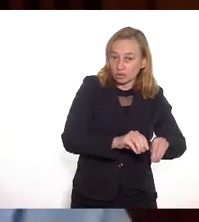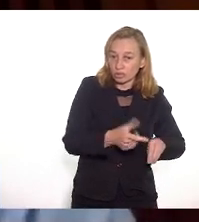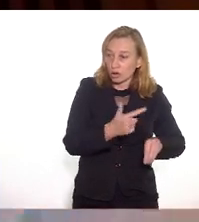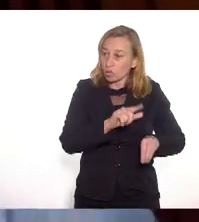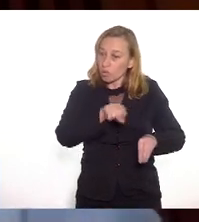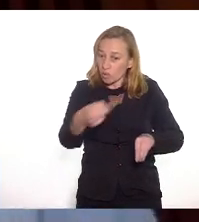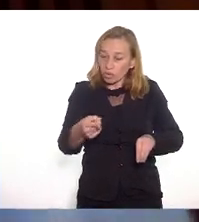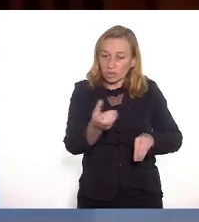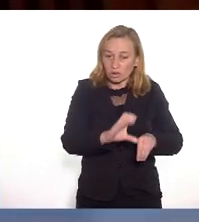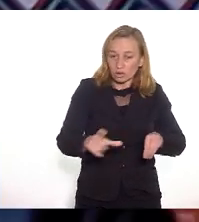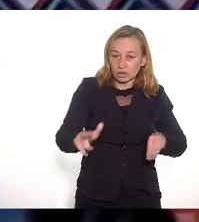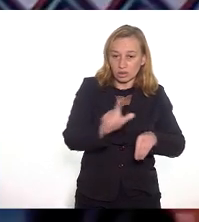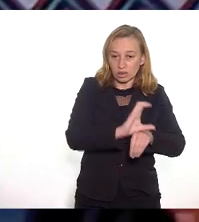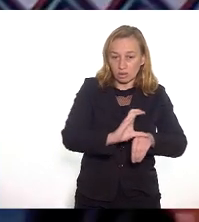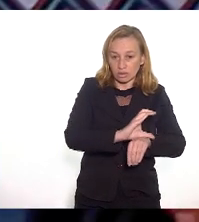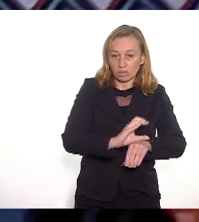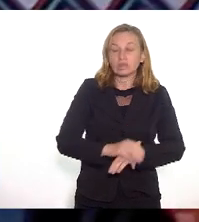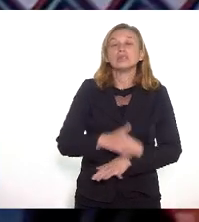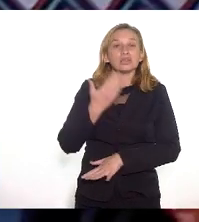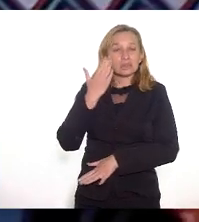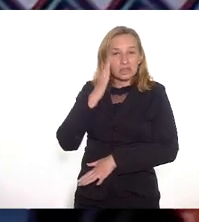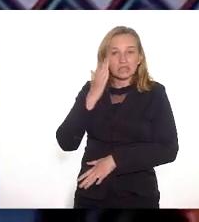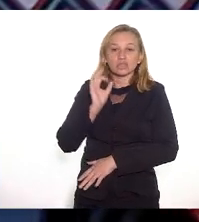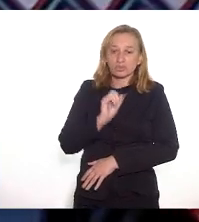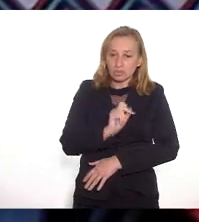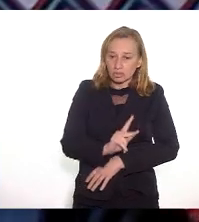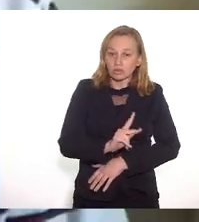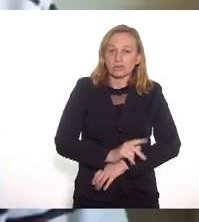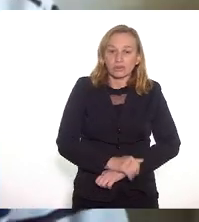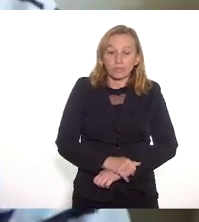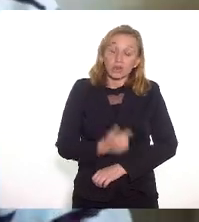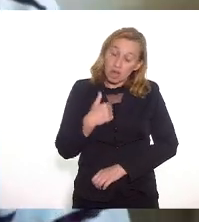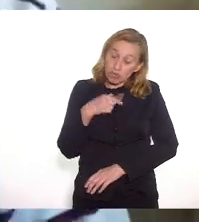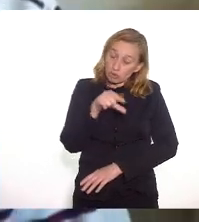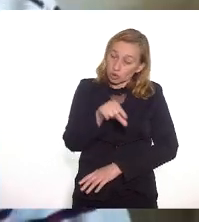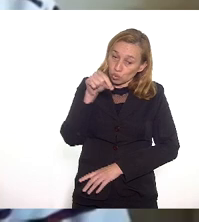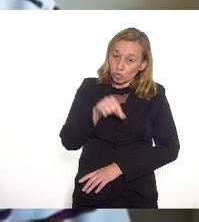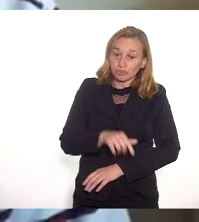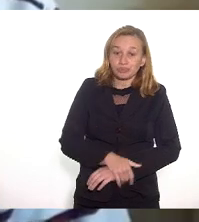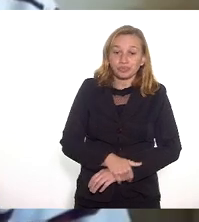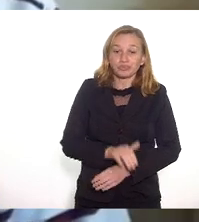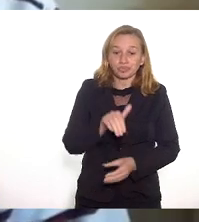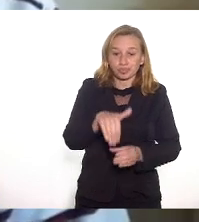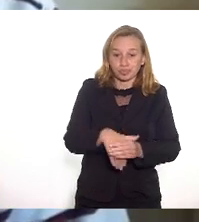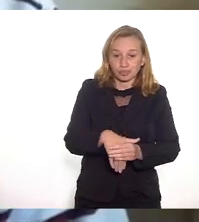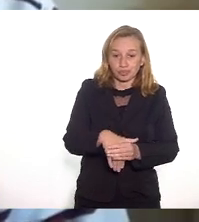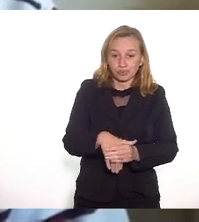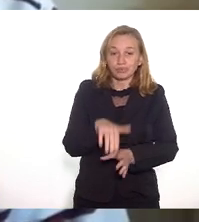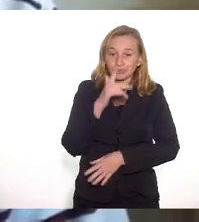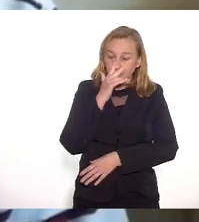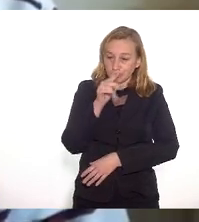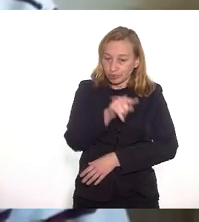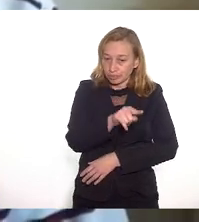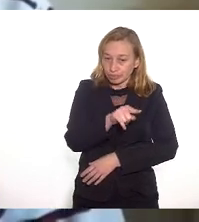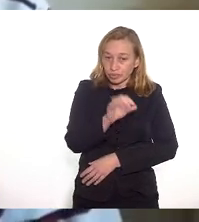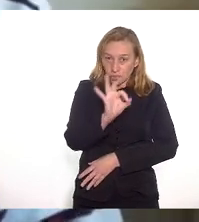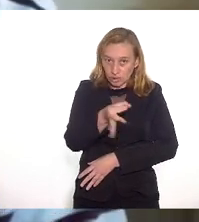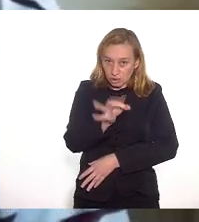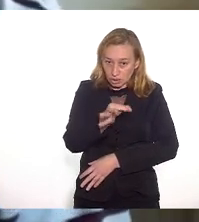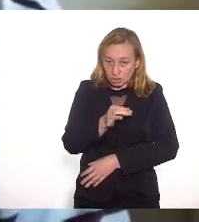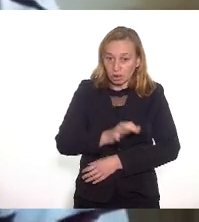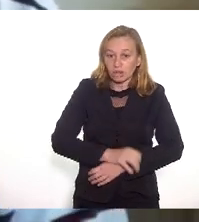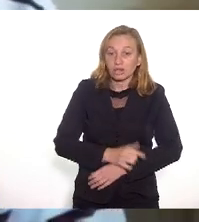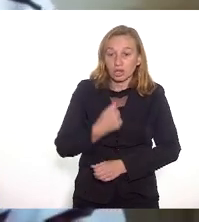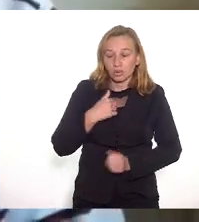está prejudicado. Então, exato. Também eu prefiro o voto que me parece aí mais correto, já que eu